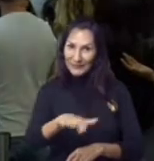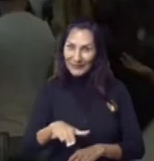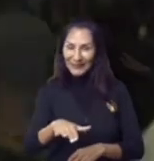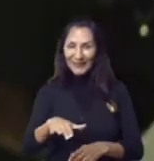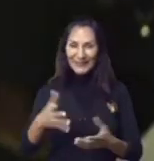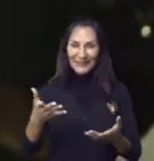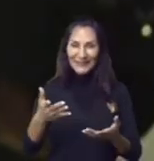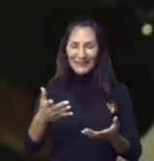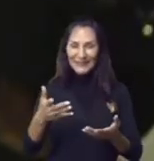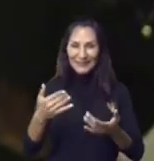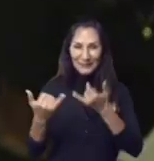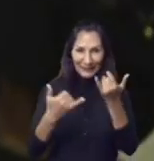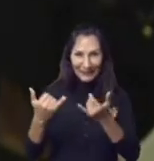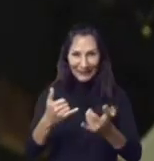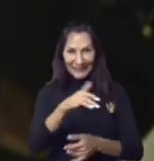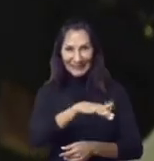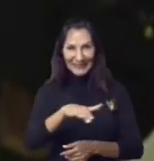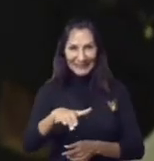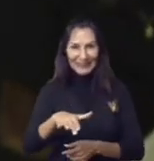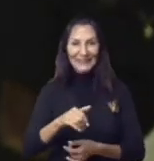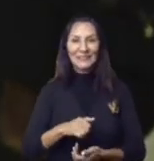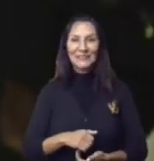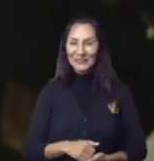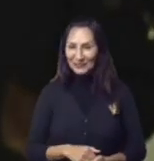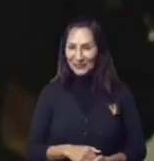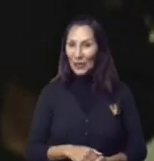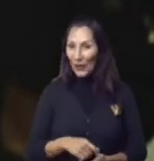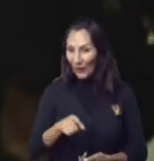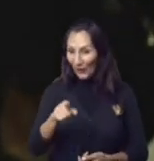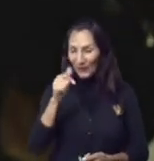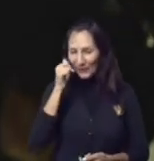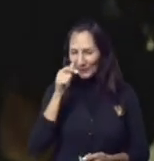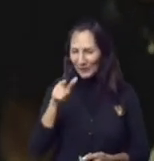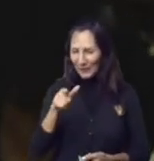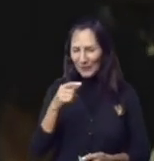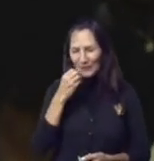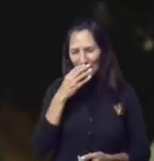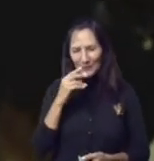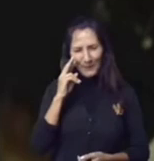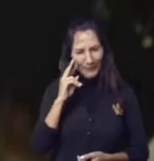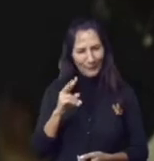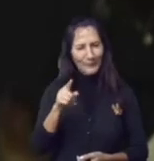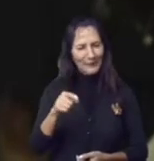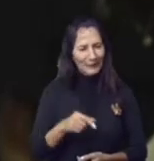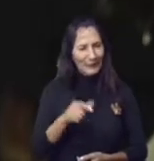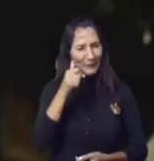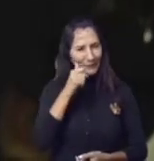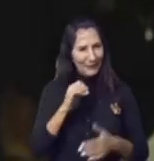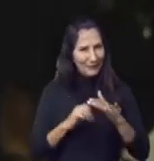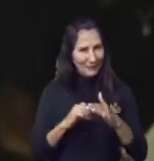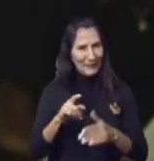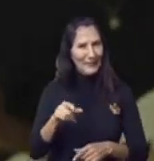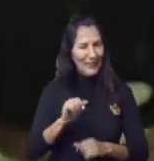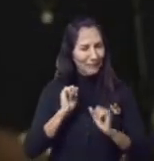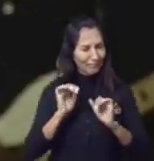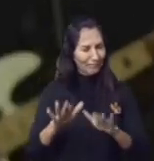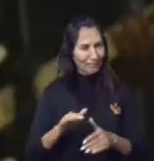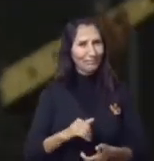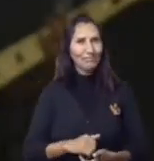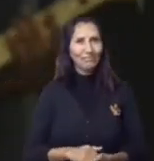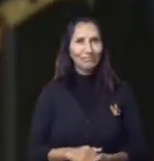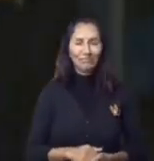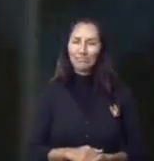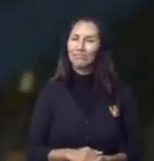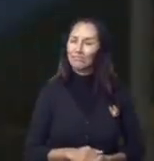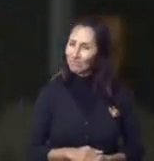foi ministrar para a criança Maria José. Que legal ver você aí, empresária, abençoada. Gente, eu não era